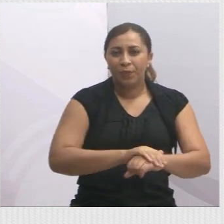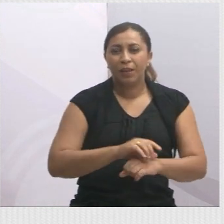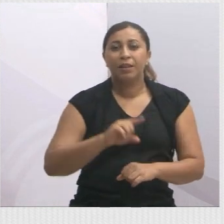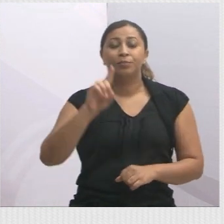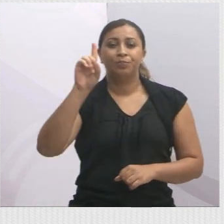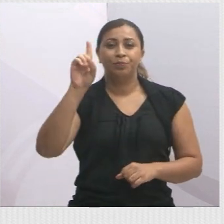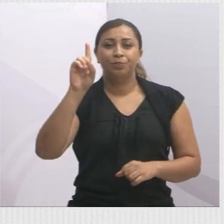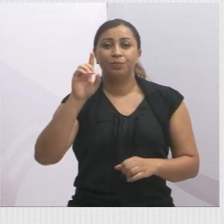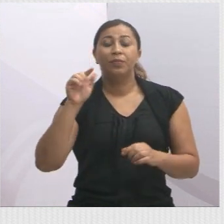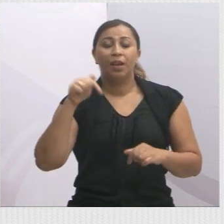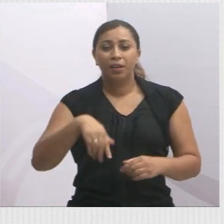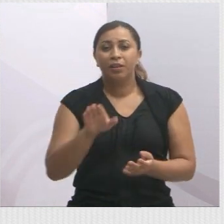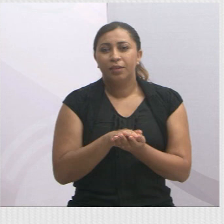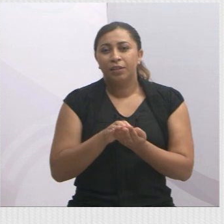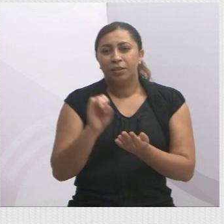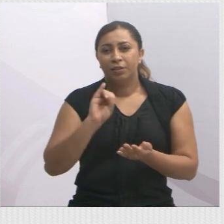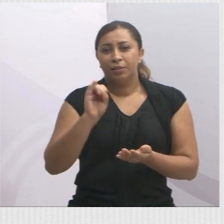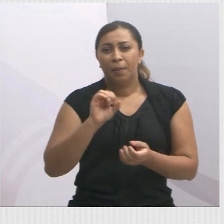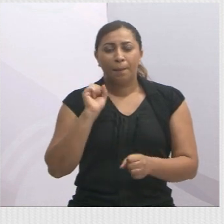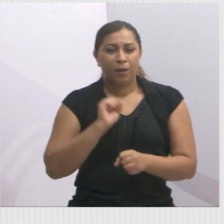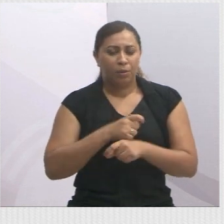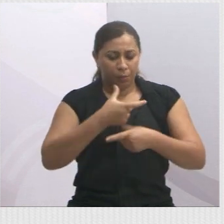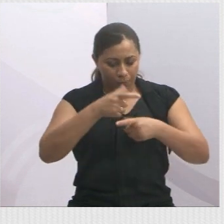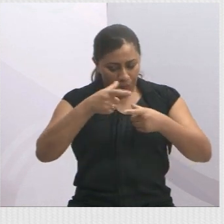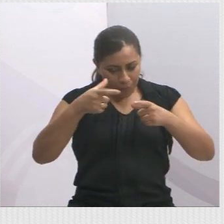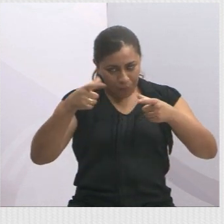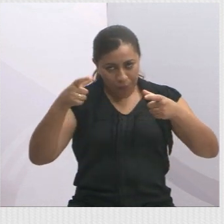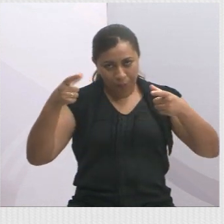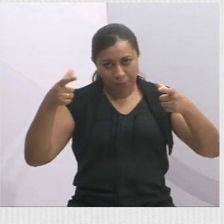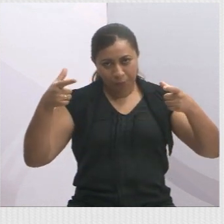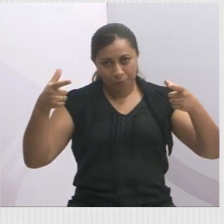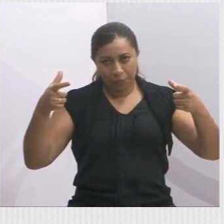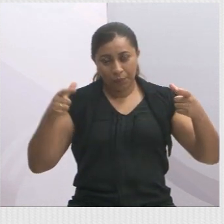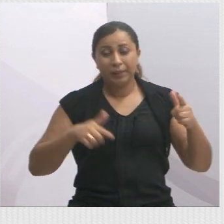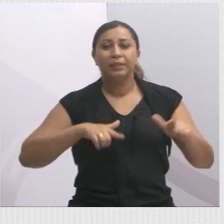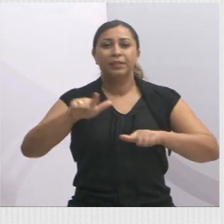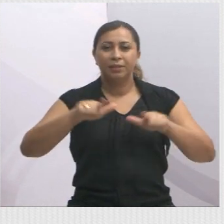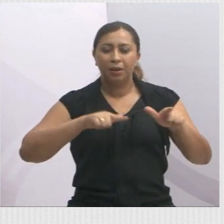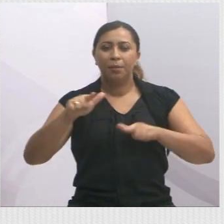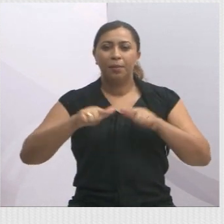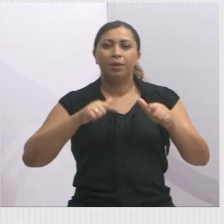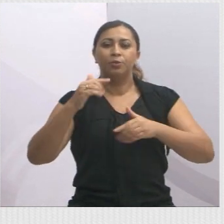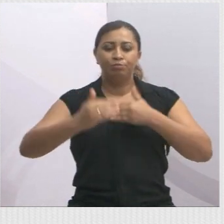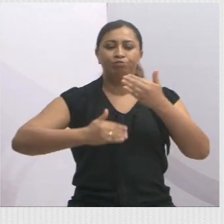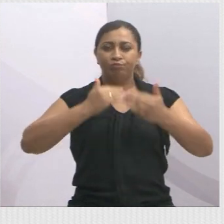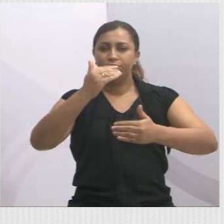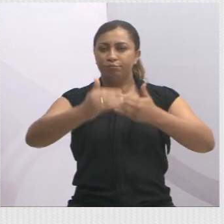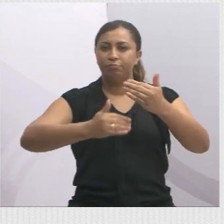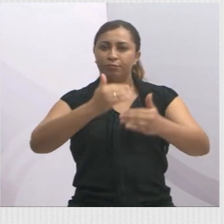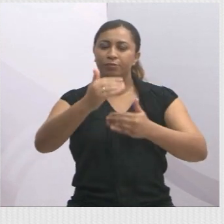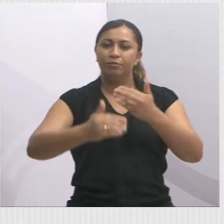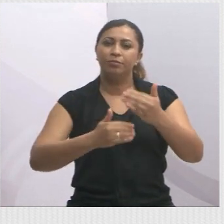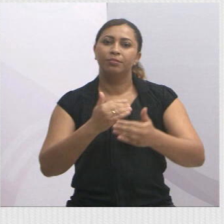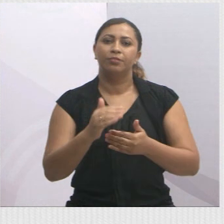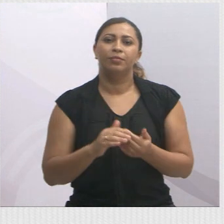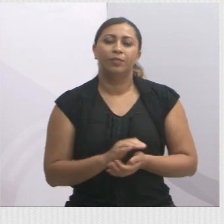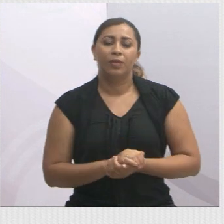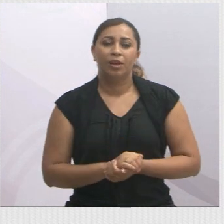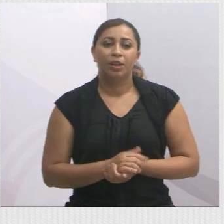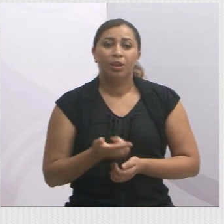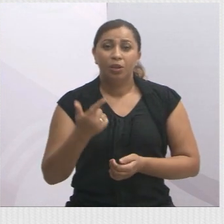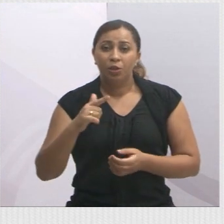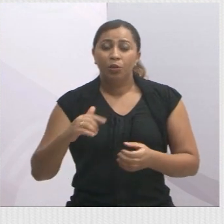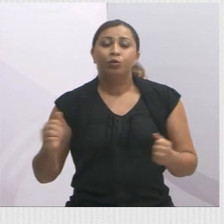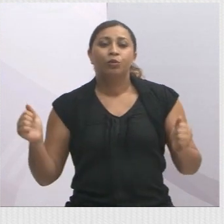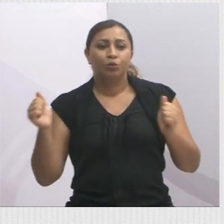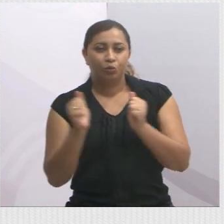de Madureira em Jacareí não parou mais de crescer e vários trabalhos continuaram sendo abertos e outros se filiaram a